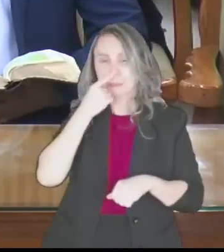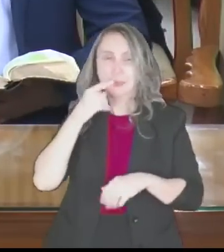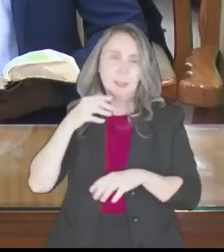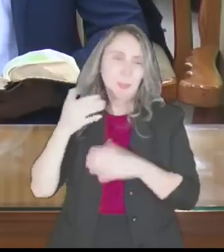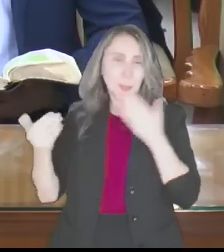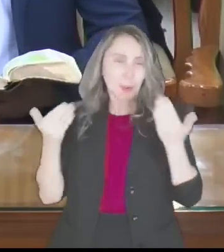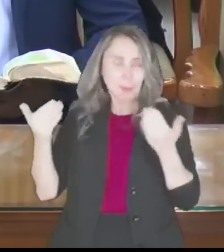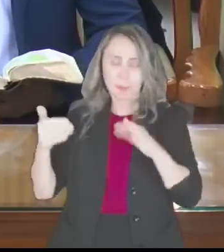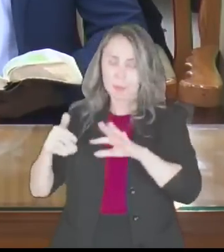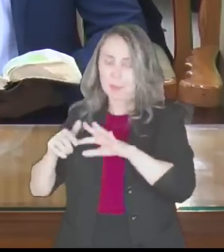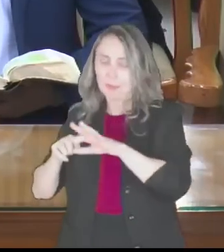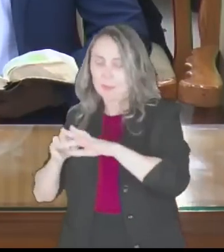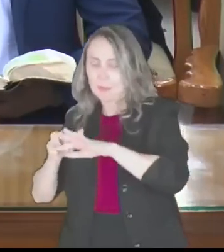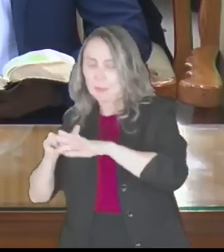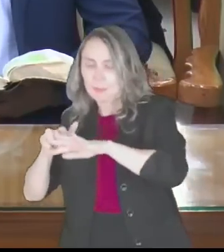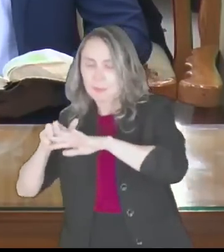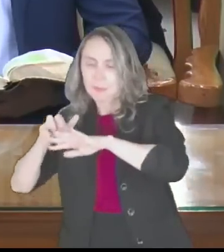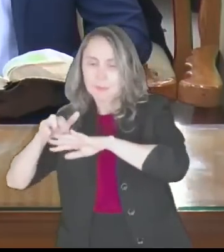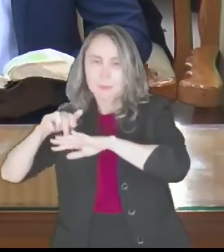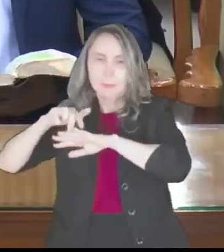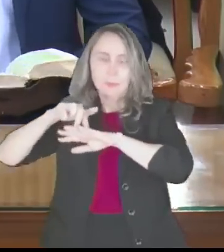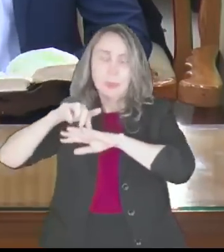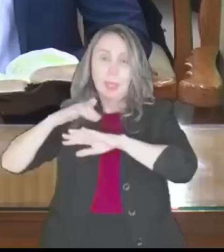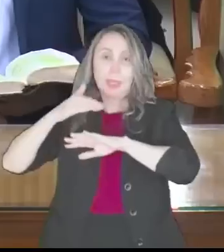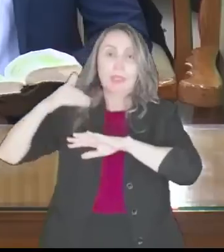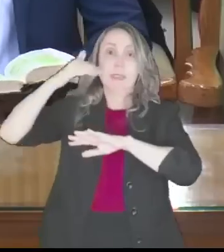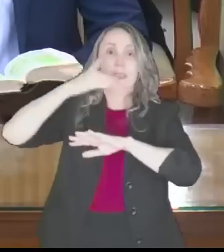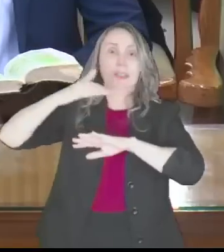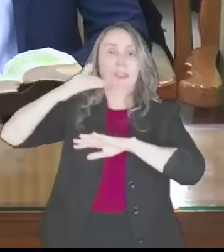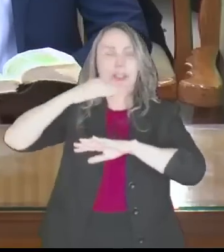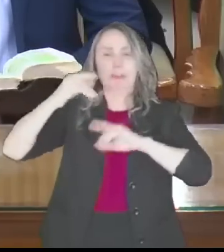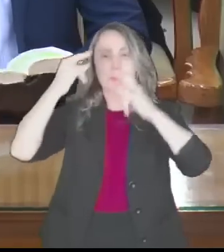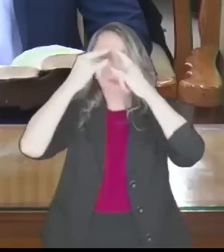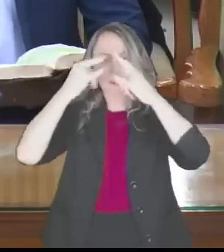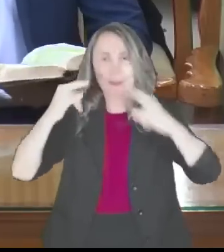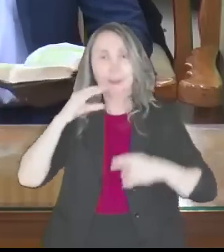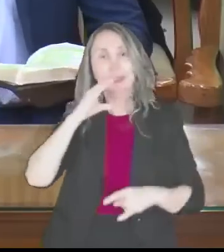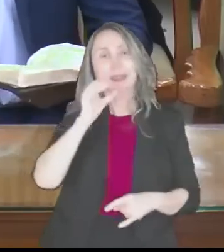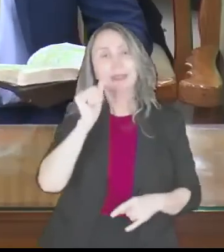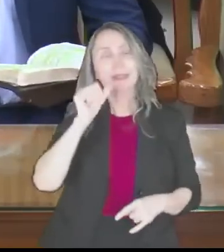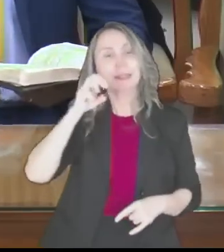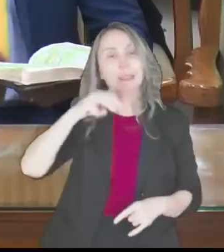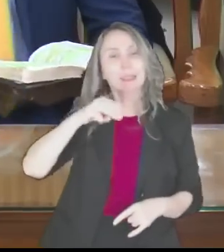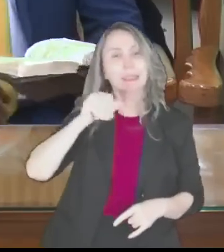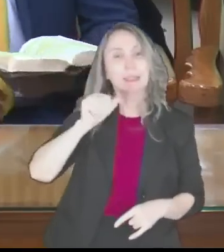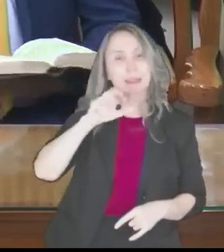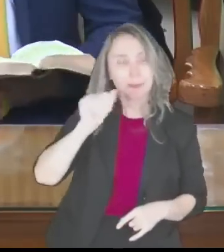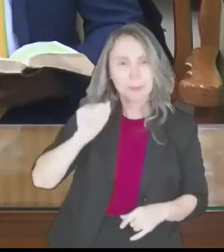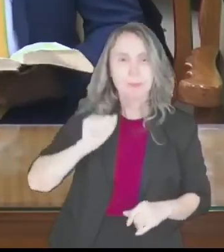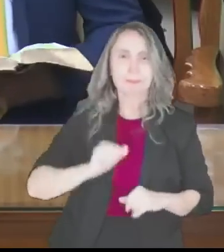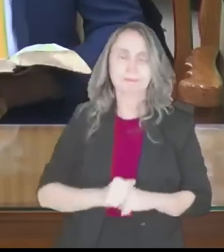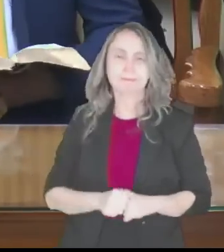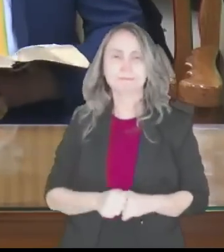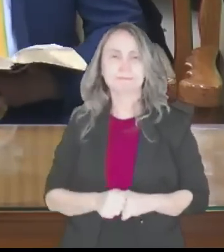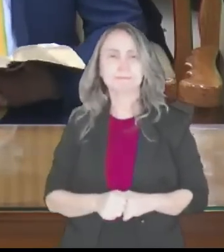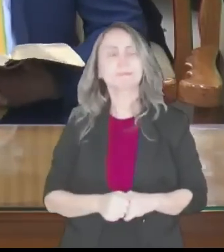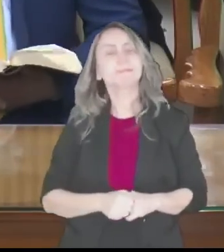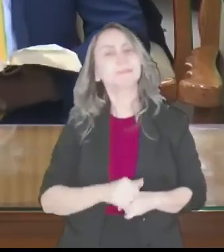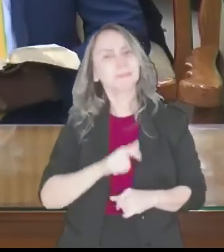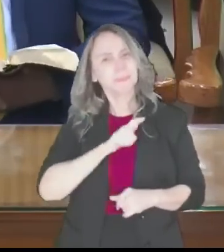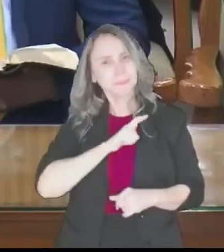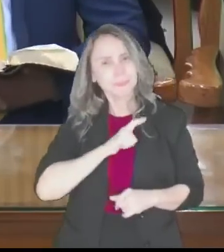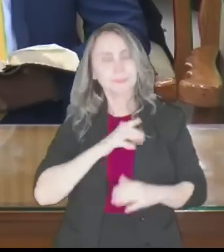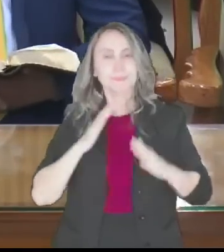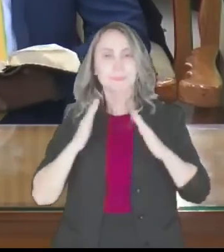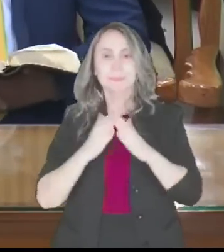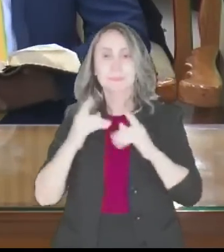Aleluia! Existem muitos lugares, igrejas para 3.000 pessoas, para 2.000 pessoas, e dia de doutrina,